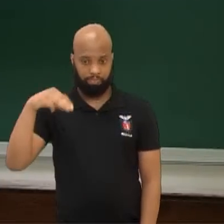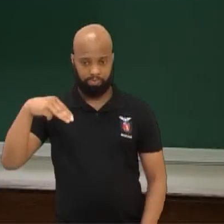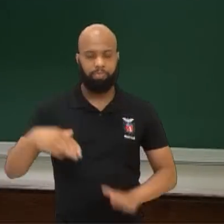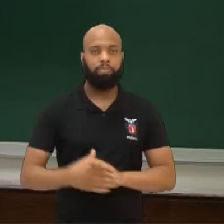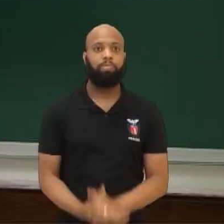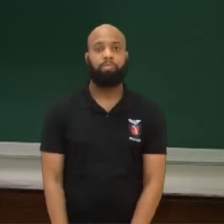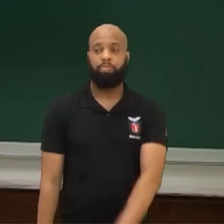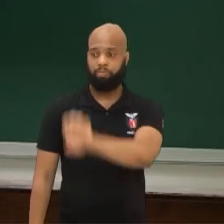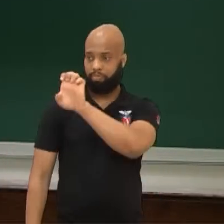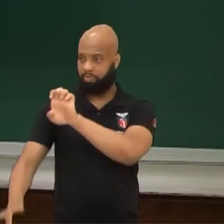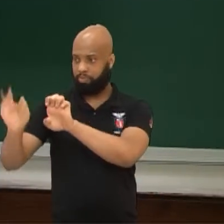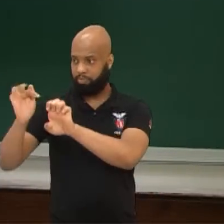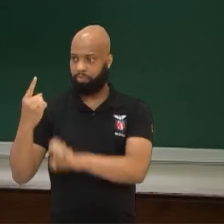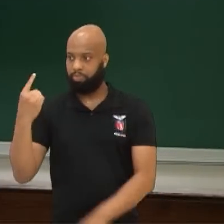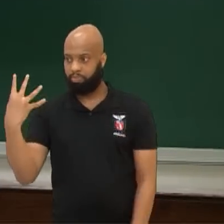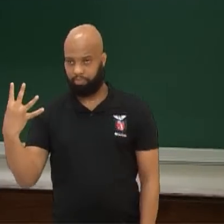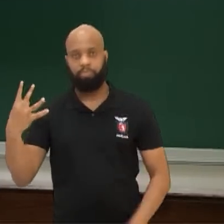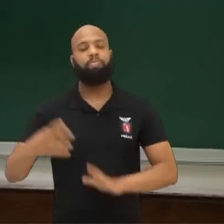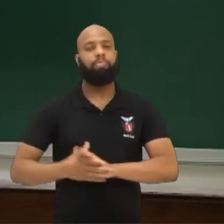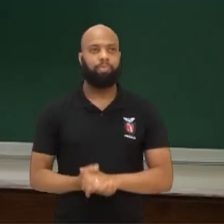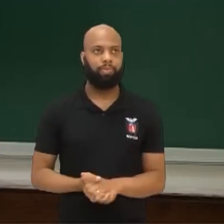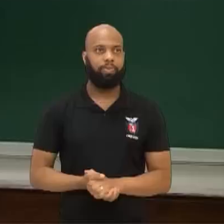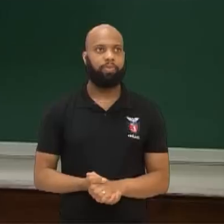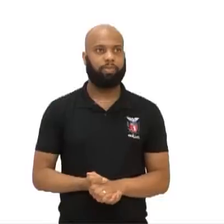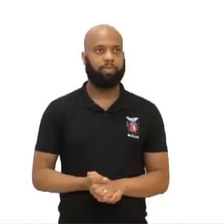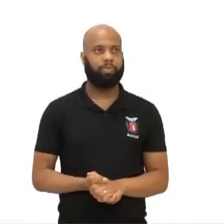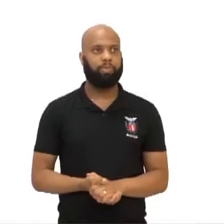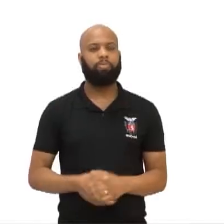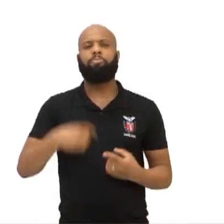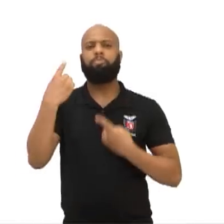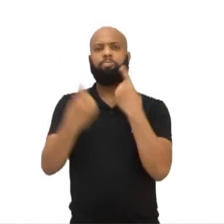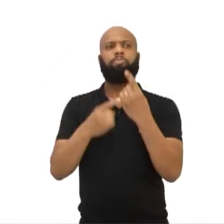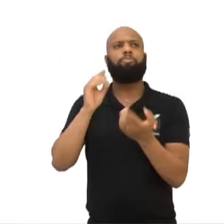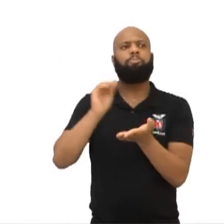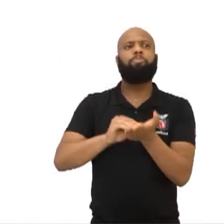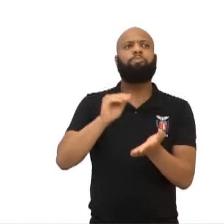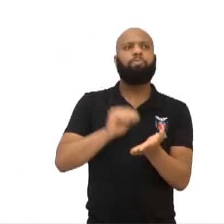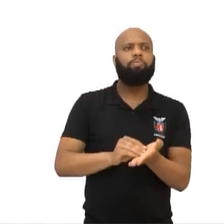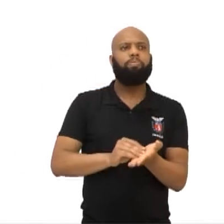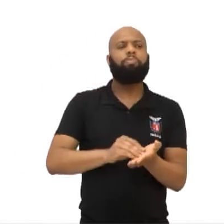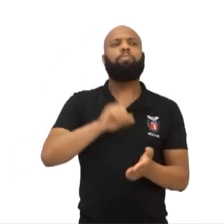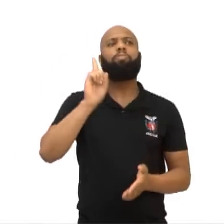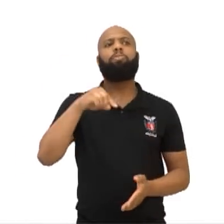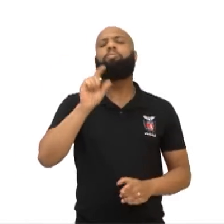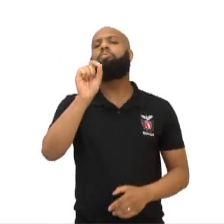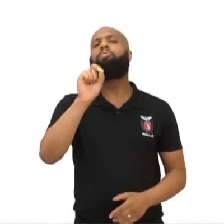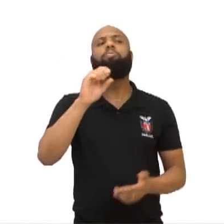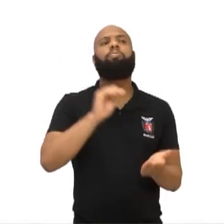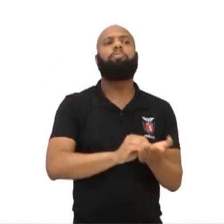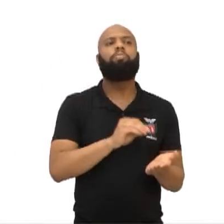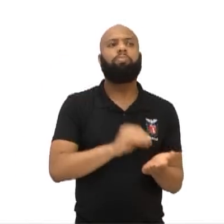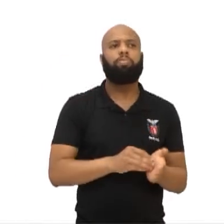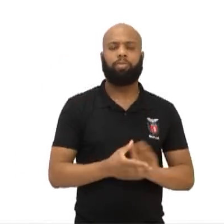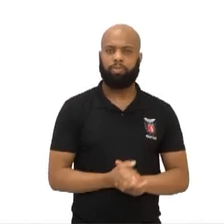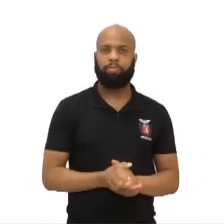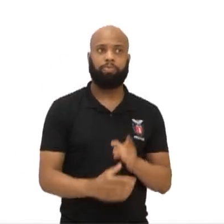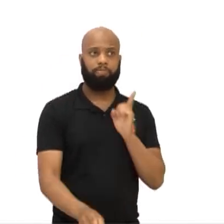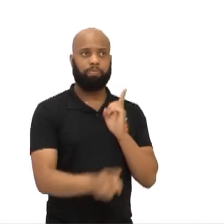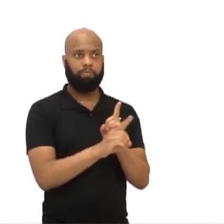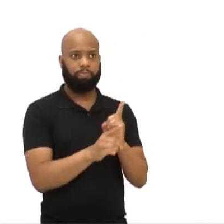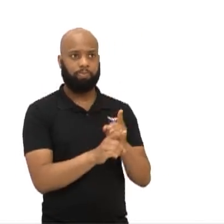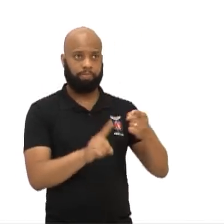centímetros, EF, 14 centímetros. Qual é a medida do segmento que falta? Alternativa